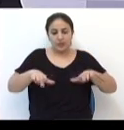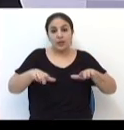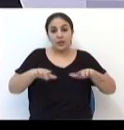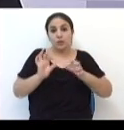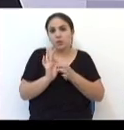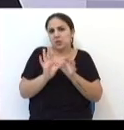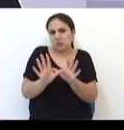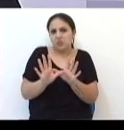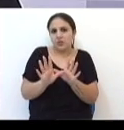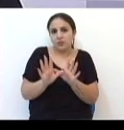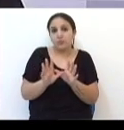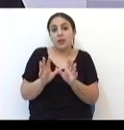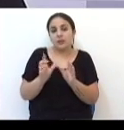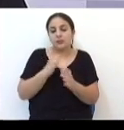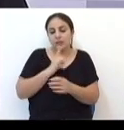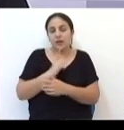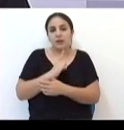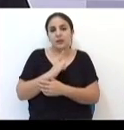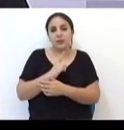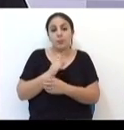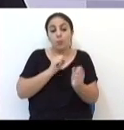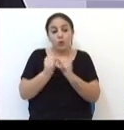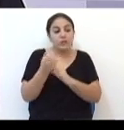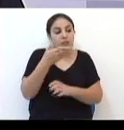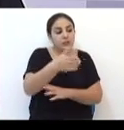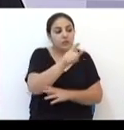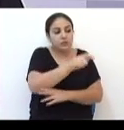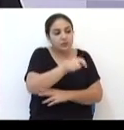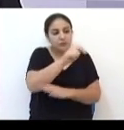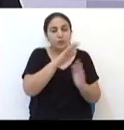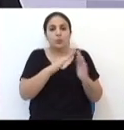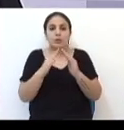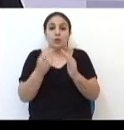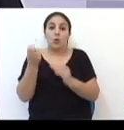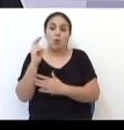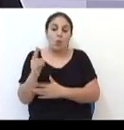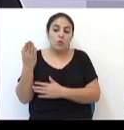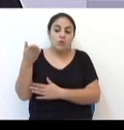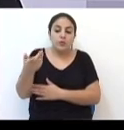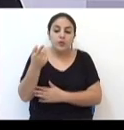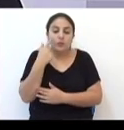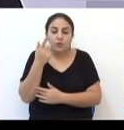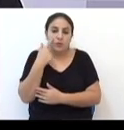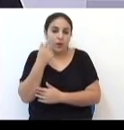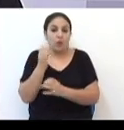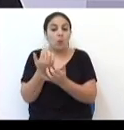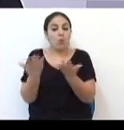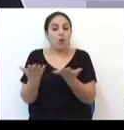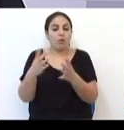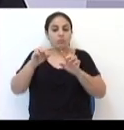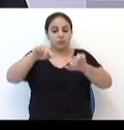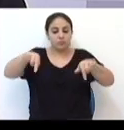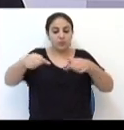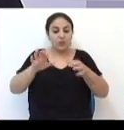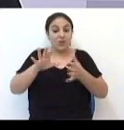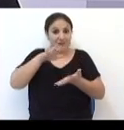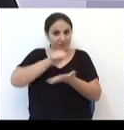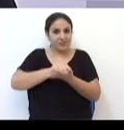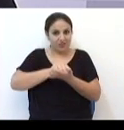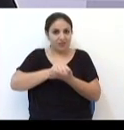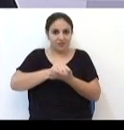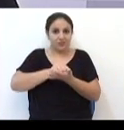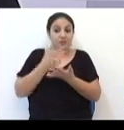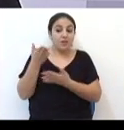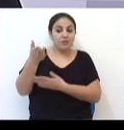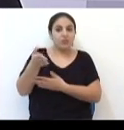através da Associação de Moradores ou o munícipe direto aqui na Prefeitura, vir aqui, ver quais os terrenos estão cadastrados e tentar se organizar